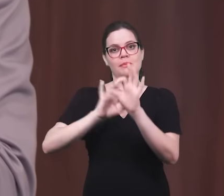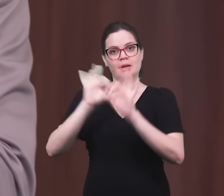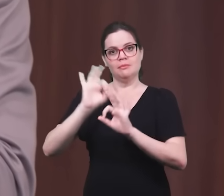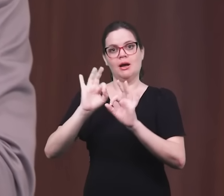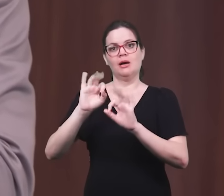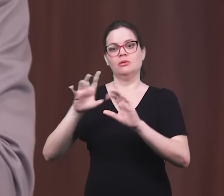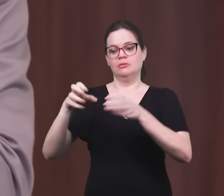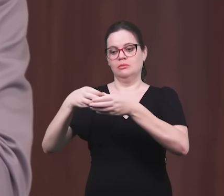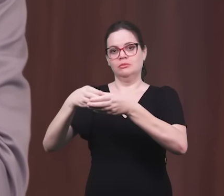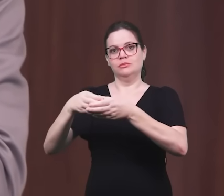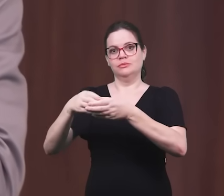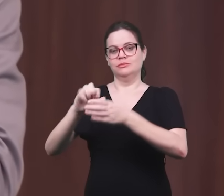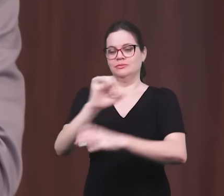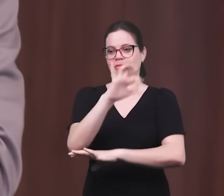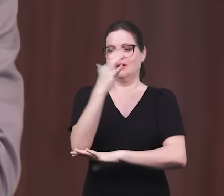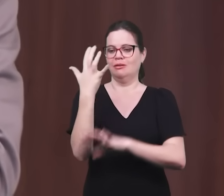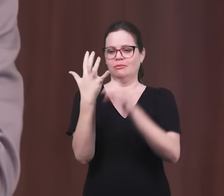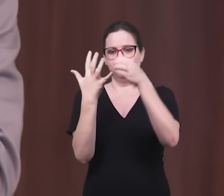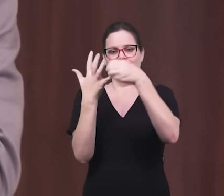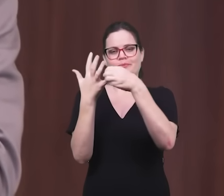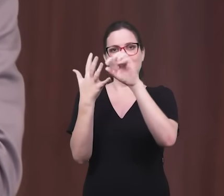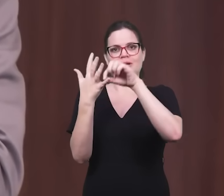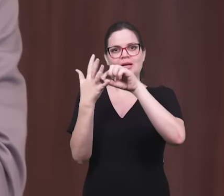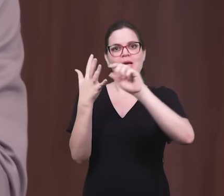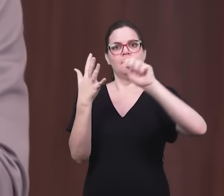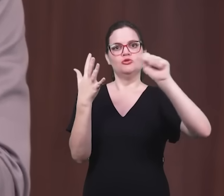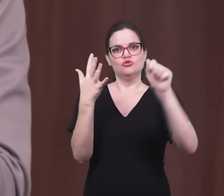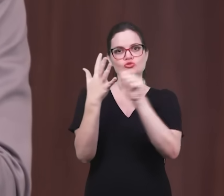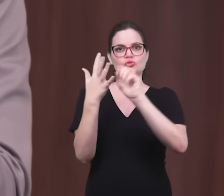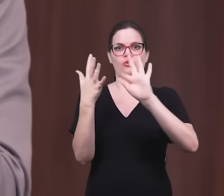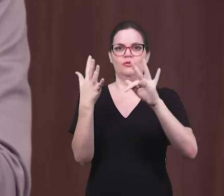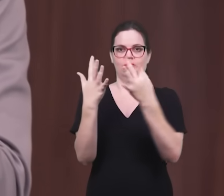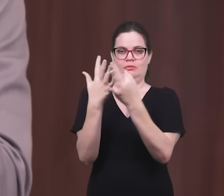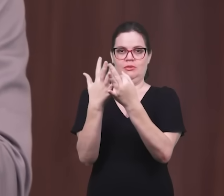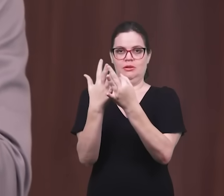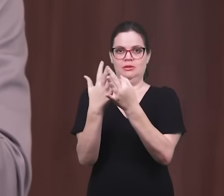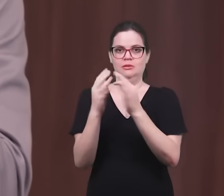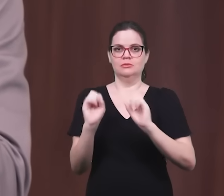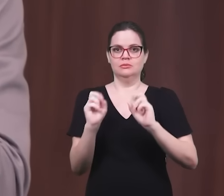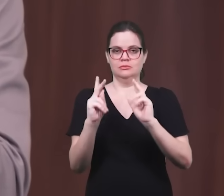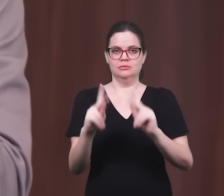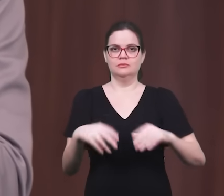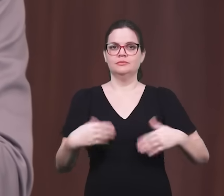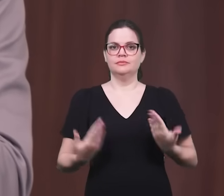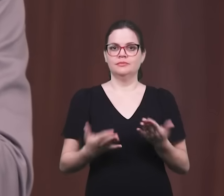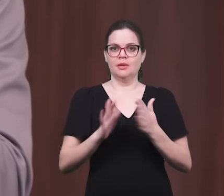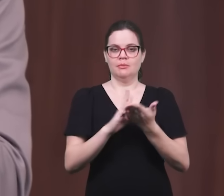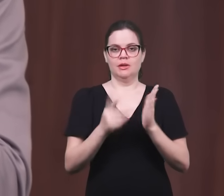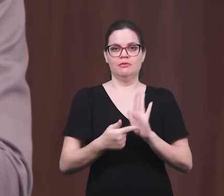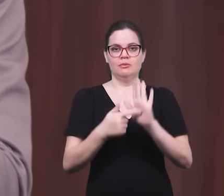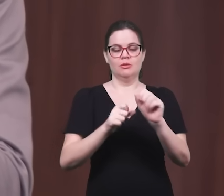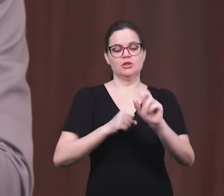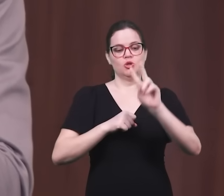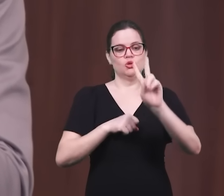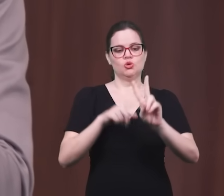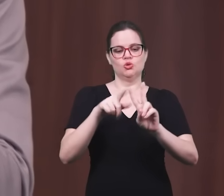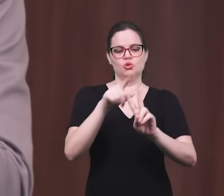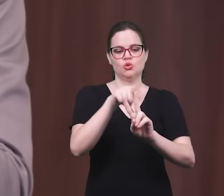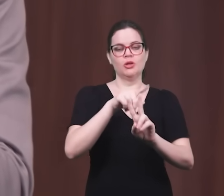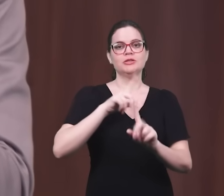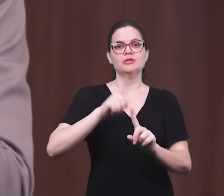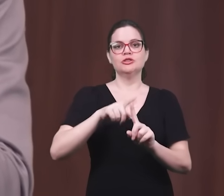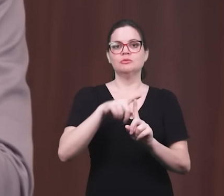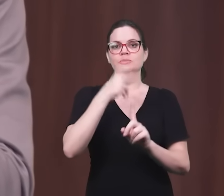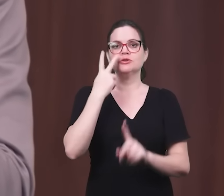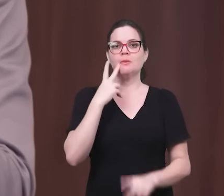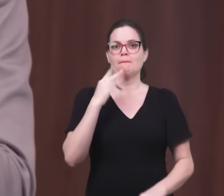si, mas também faz para a sua prole. Ou seja, a palavra está aqui apresentando dois